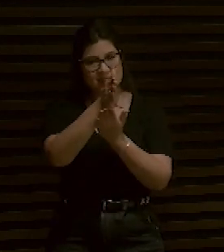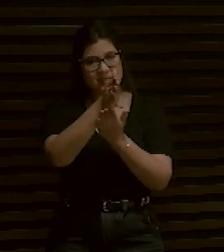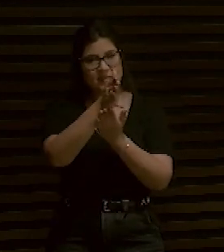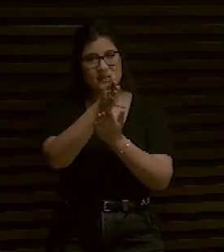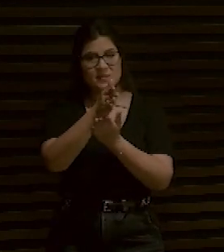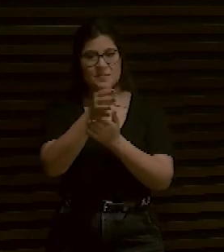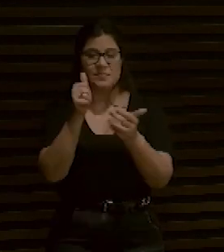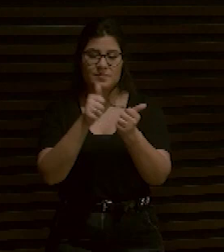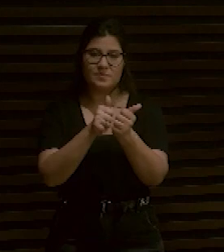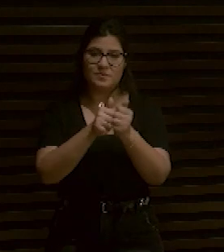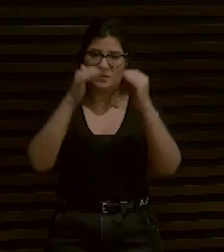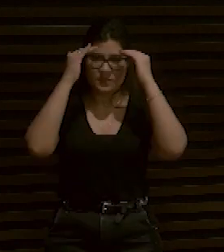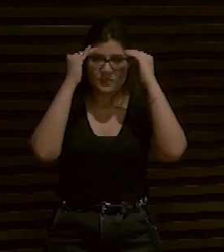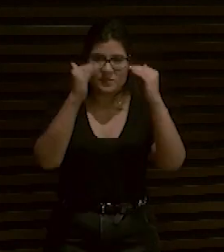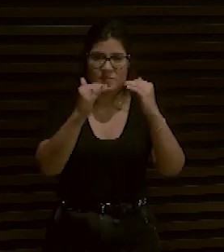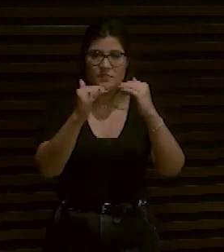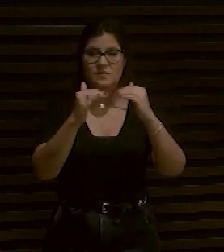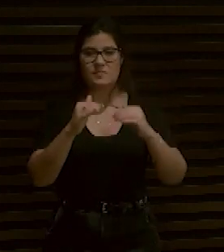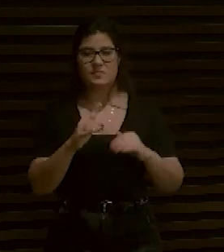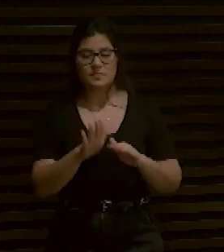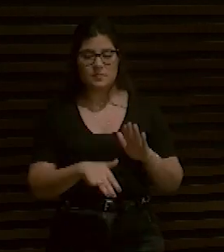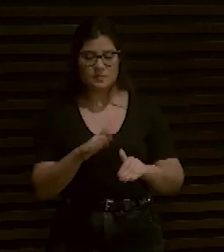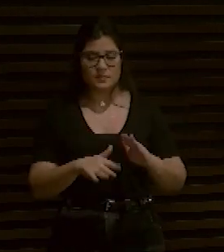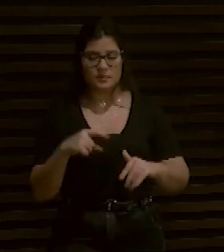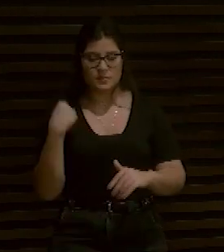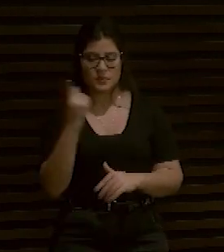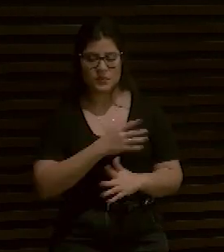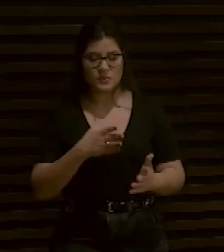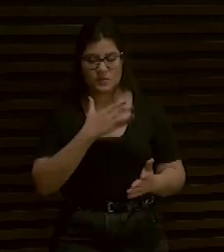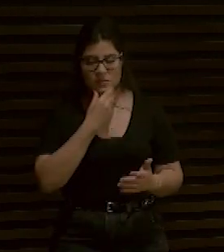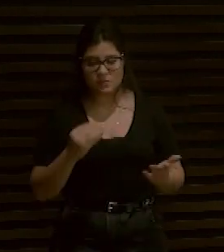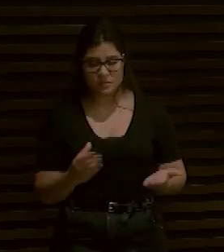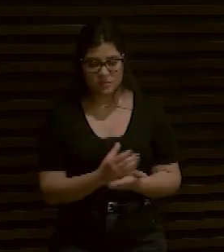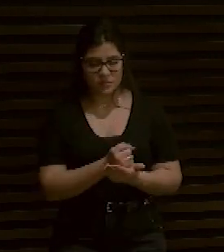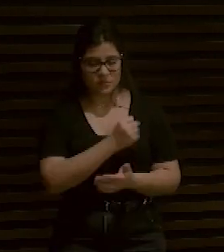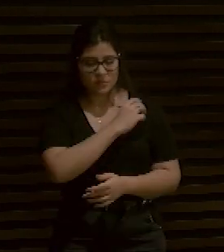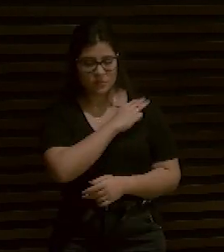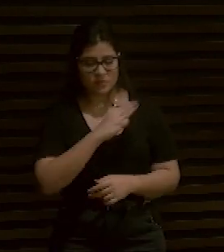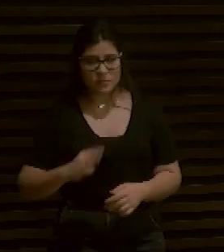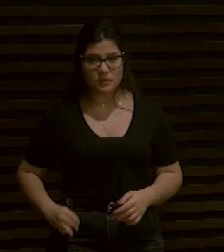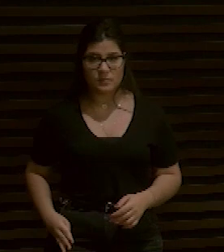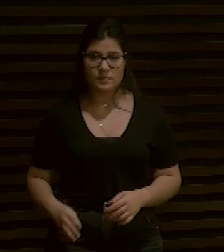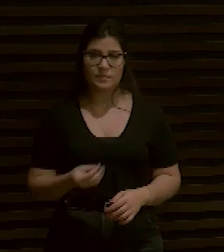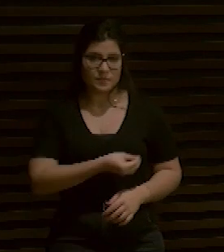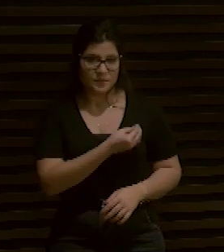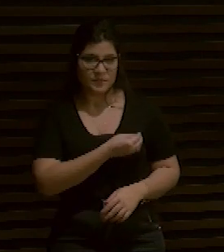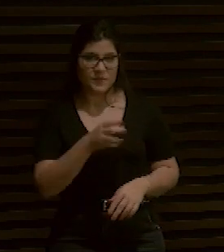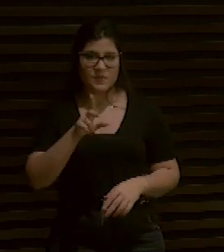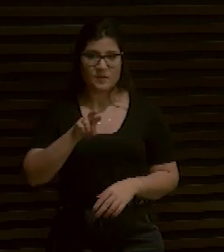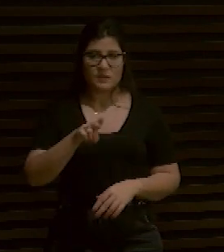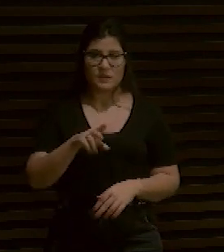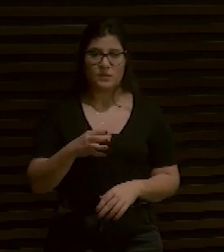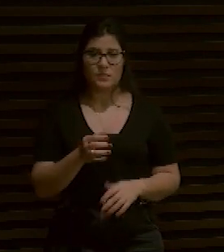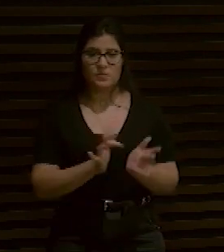passos do nosso Salvador e Mestre. Assim como dito no versículo 6 aqui. Andar como Jesus andou. Que a